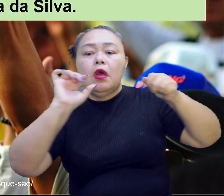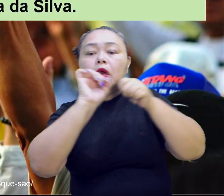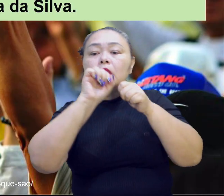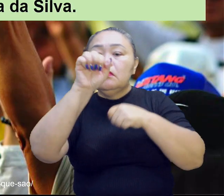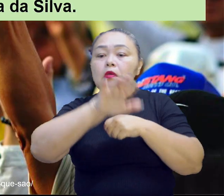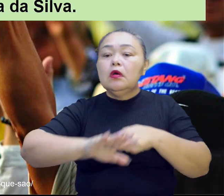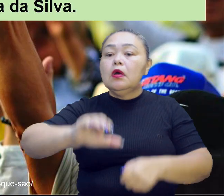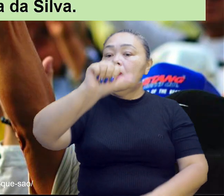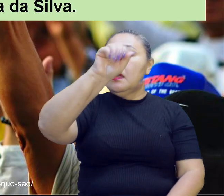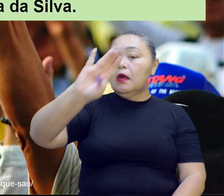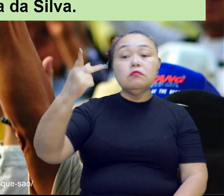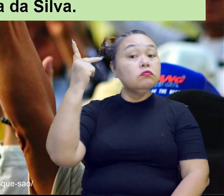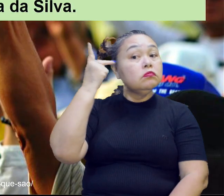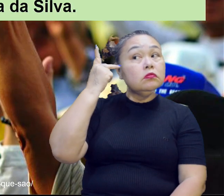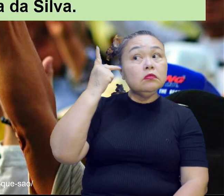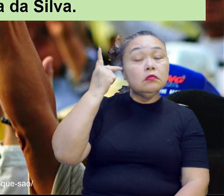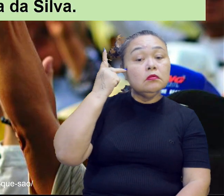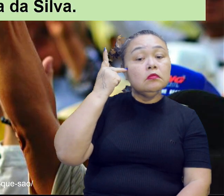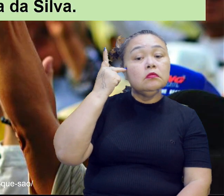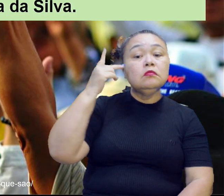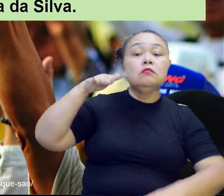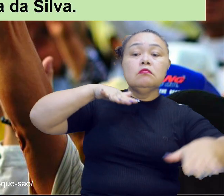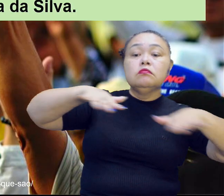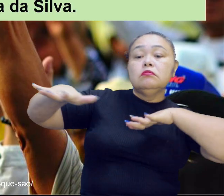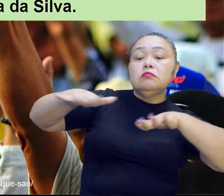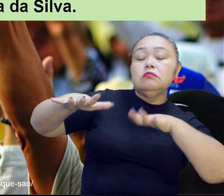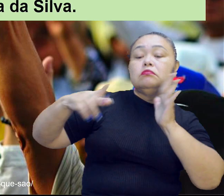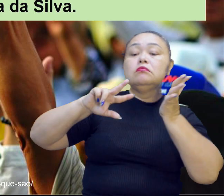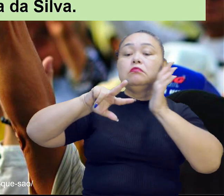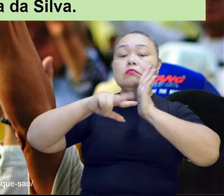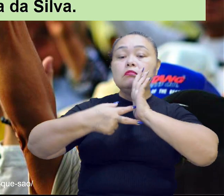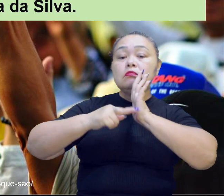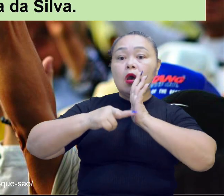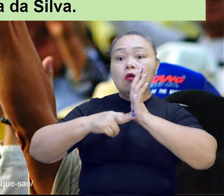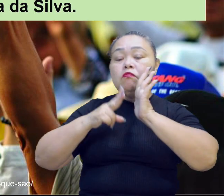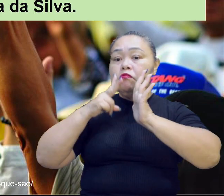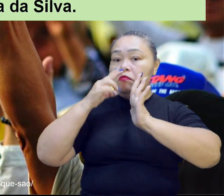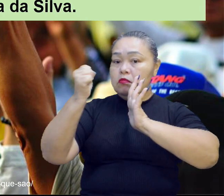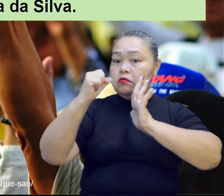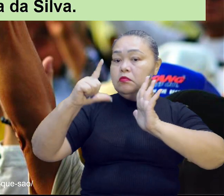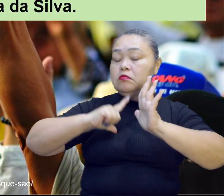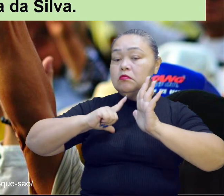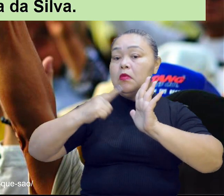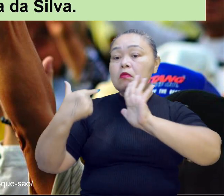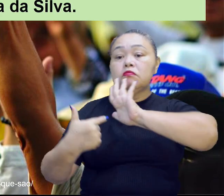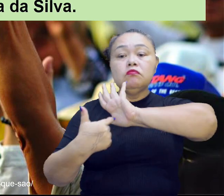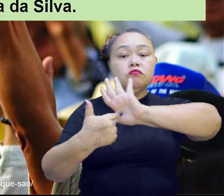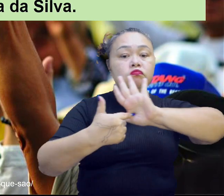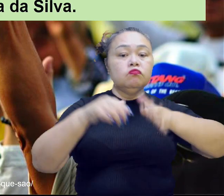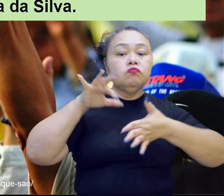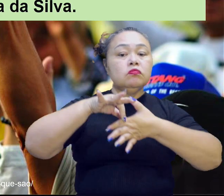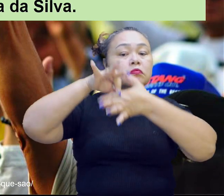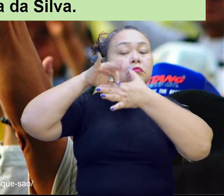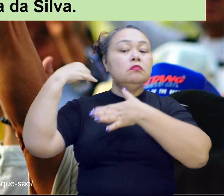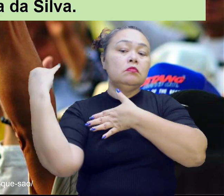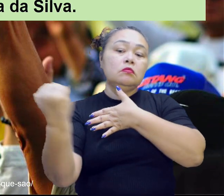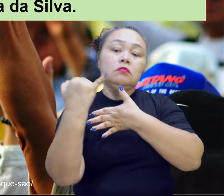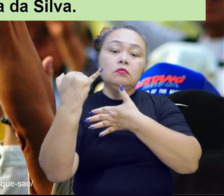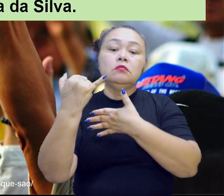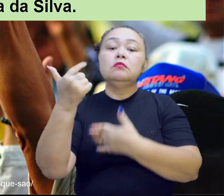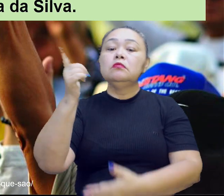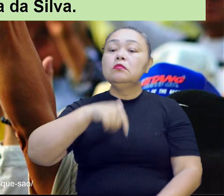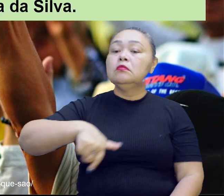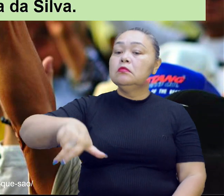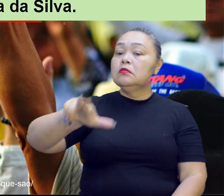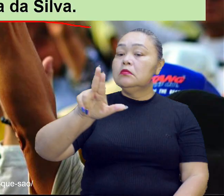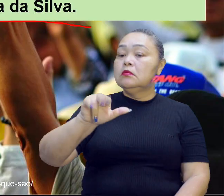pela região do ABC Paulista. O movimento sindical ganhou força e revelou lideranças importantes